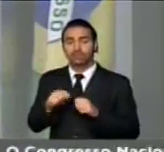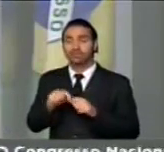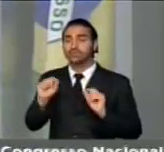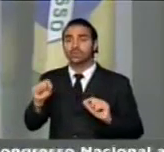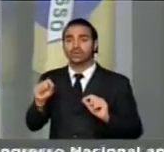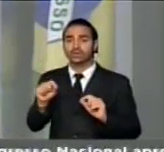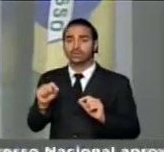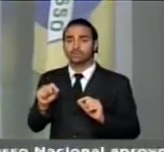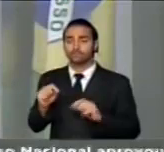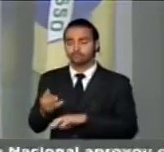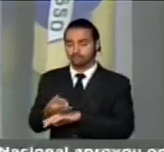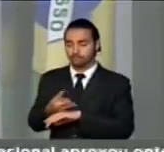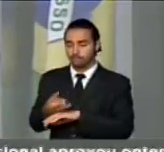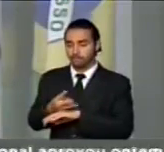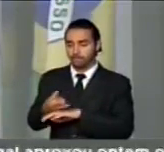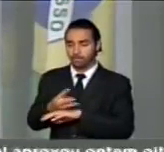ar